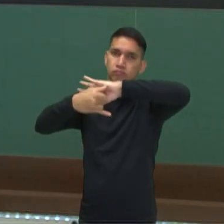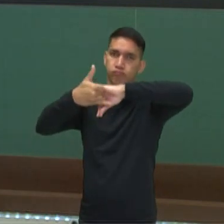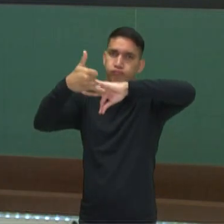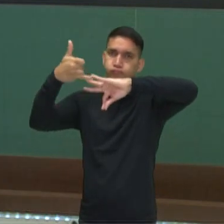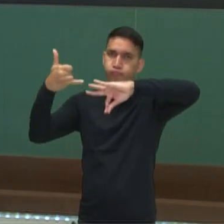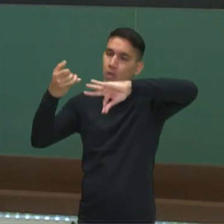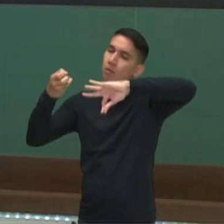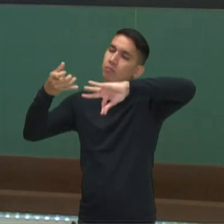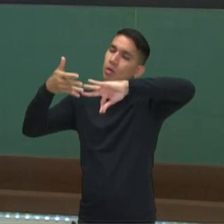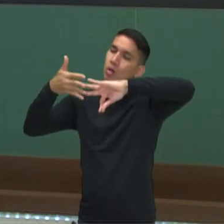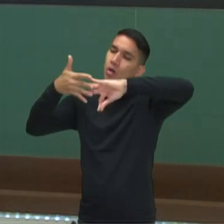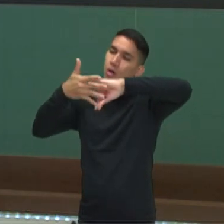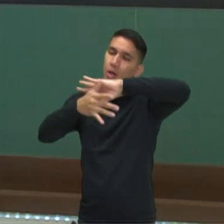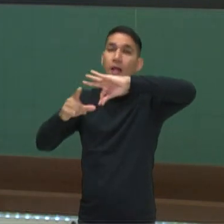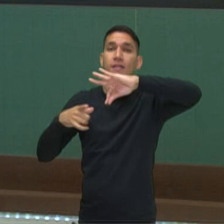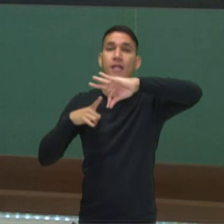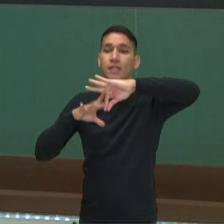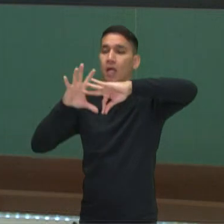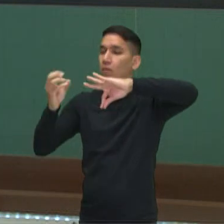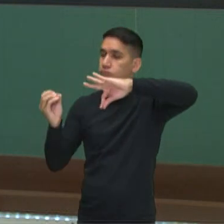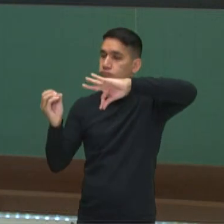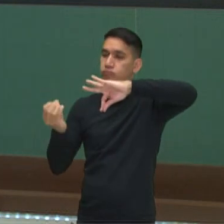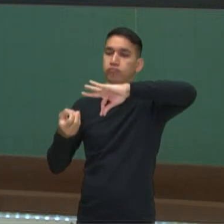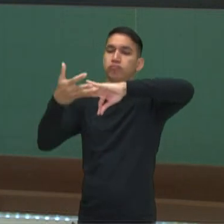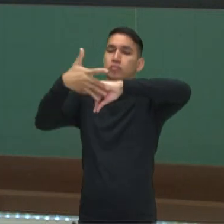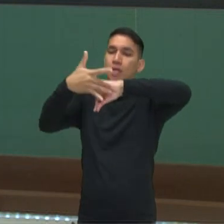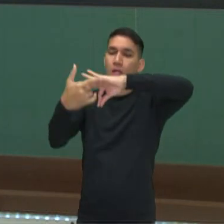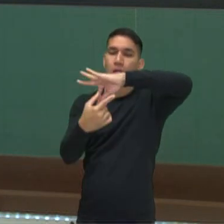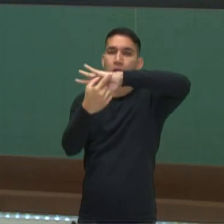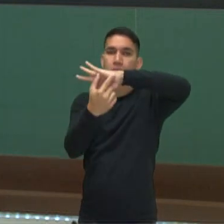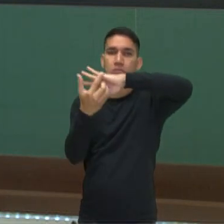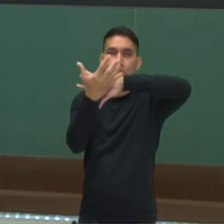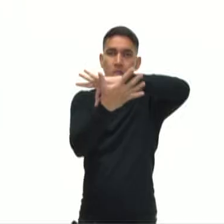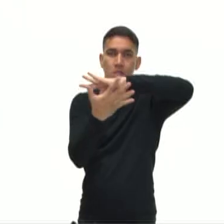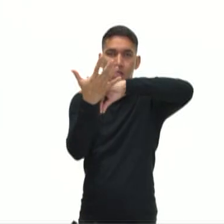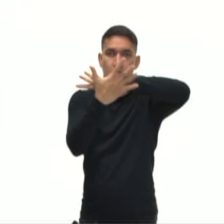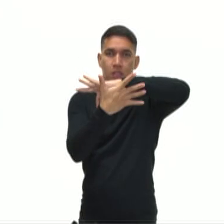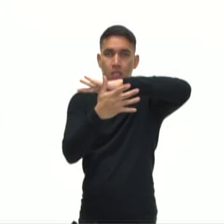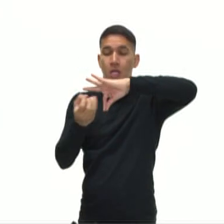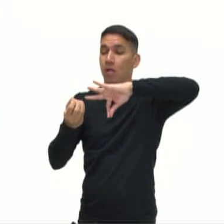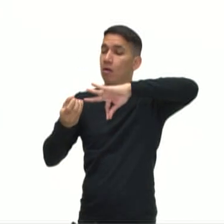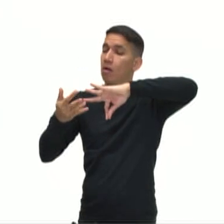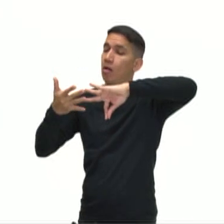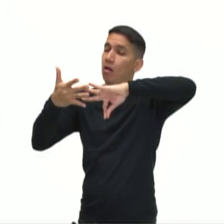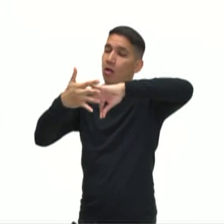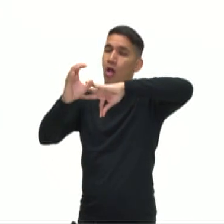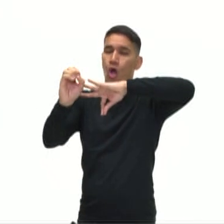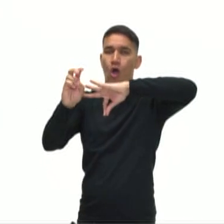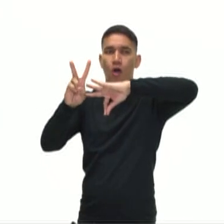Que liga ali os ovários até o útero. E esse ovócito, então,